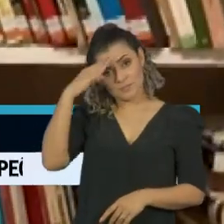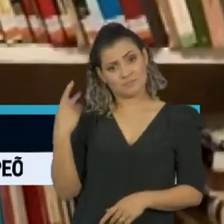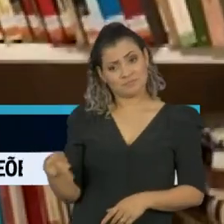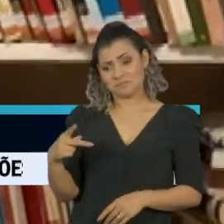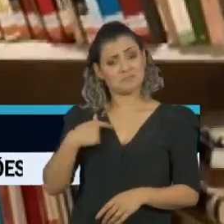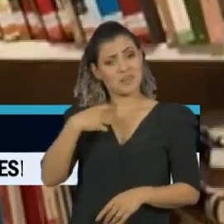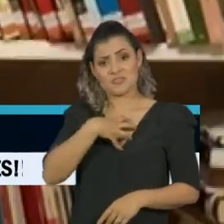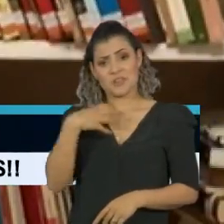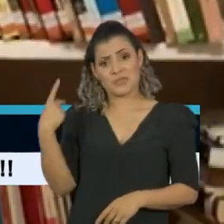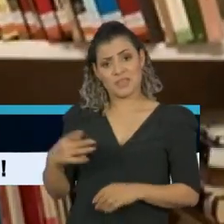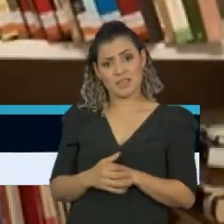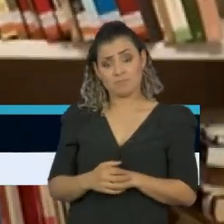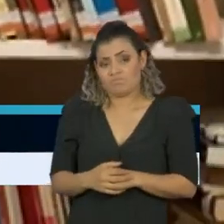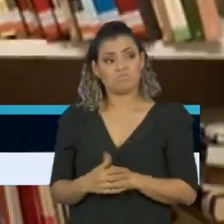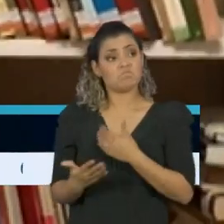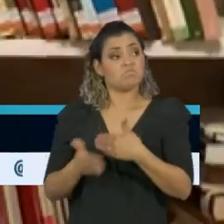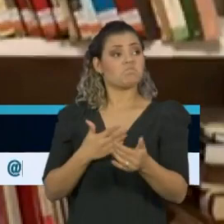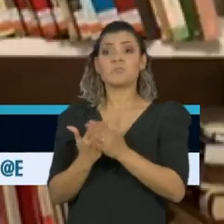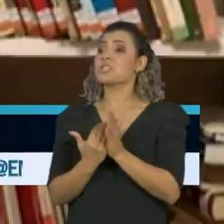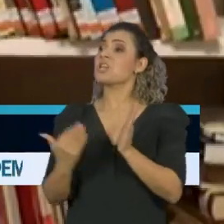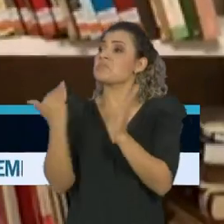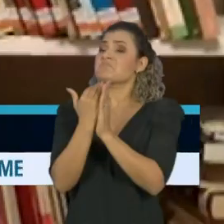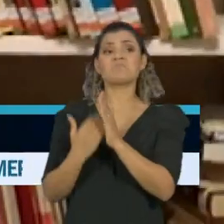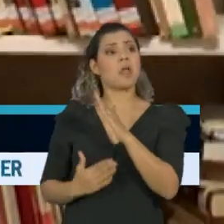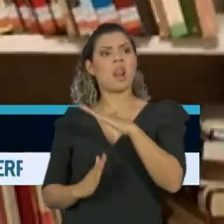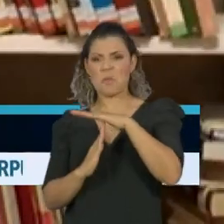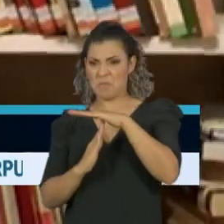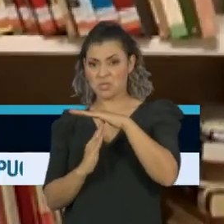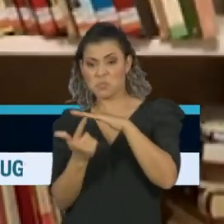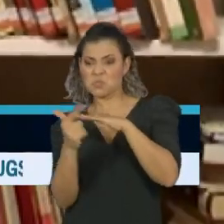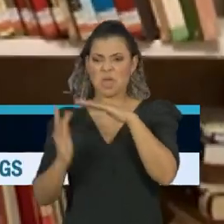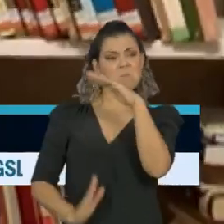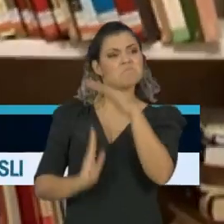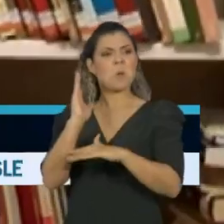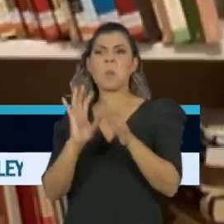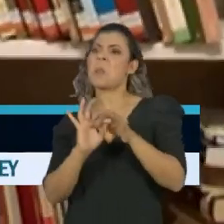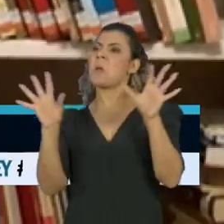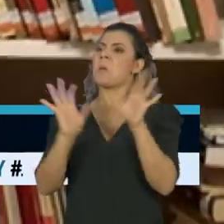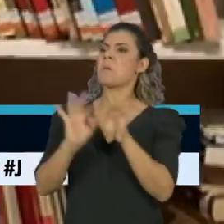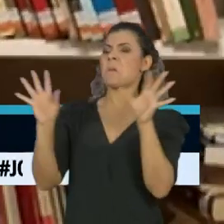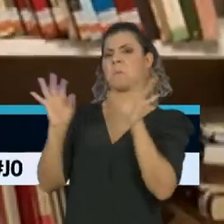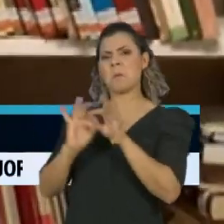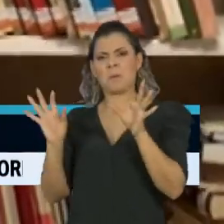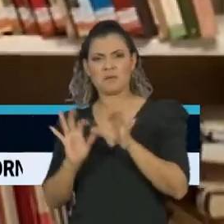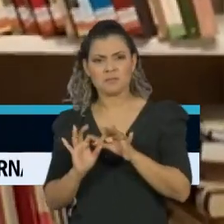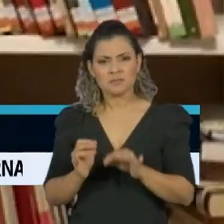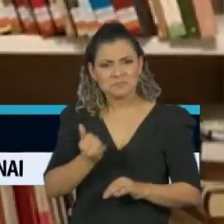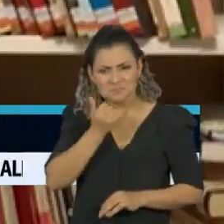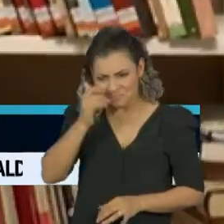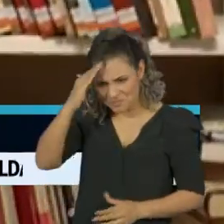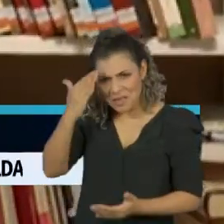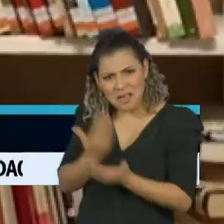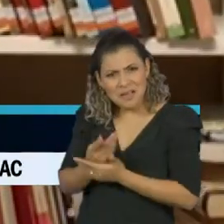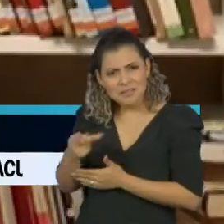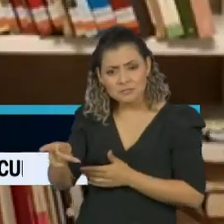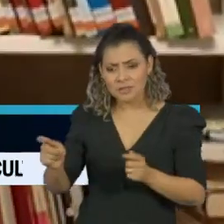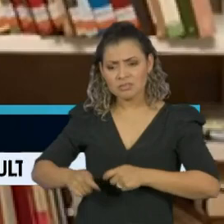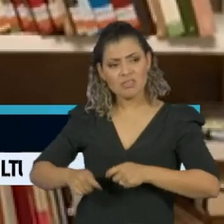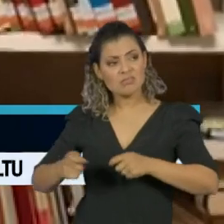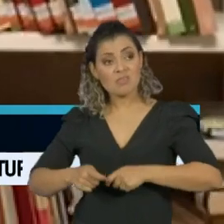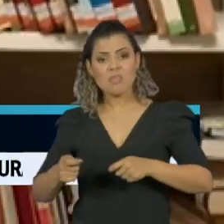limites hein a massa frente depois volta quando existe raça ele acredita na sua